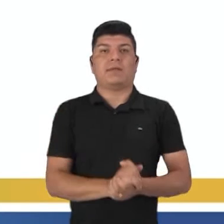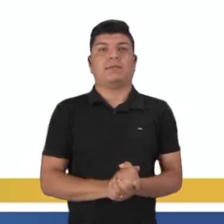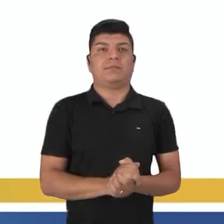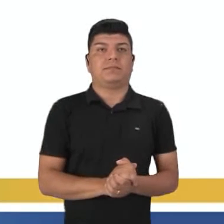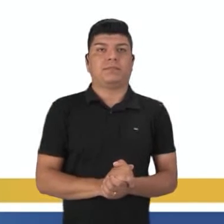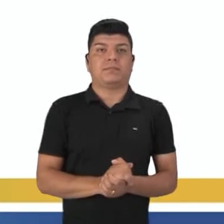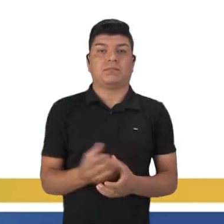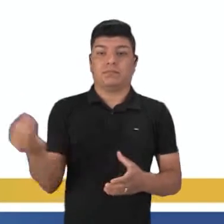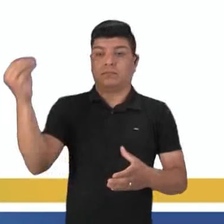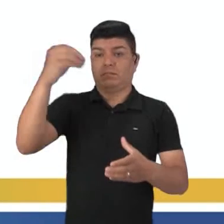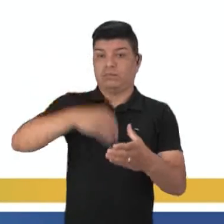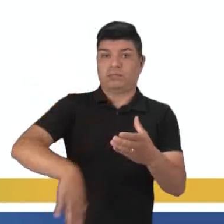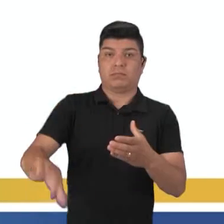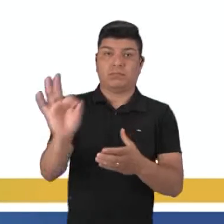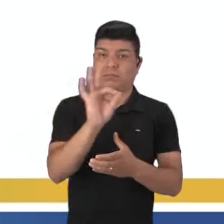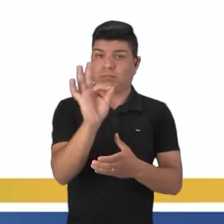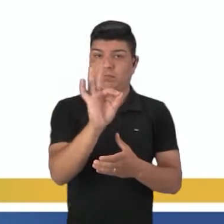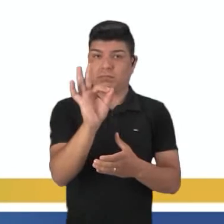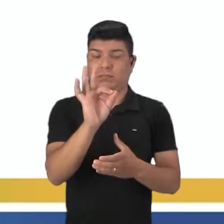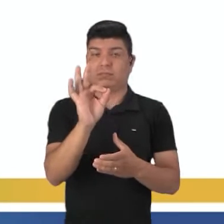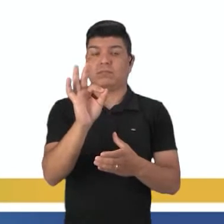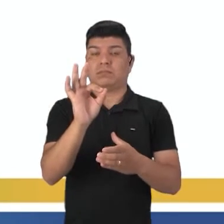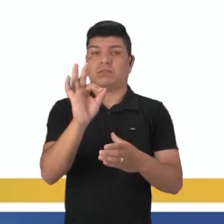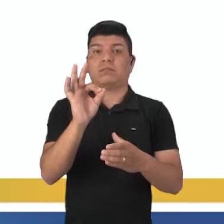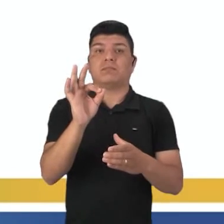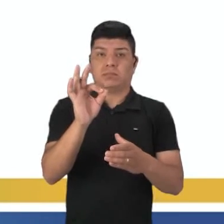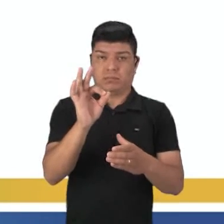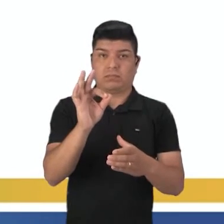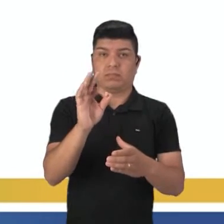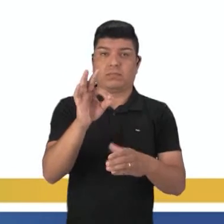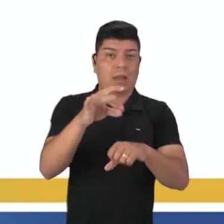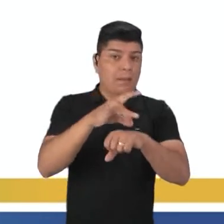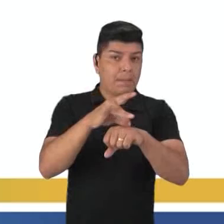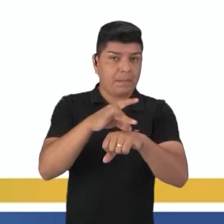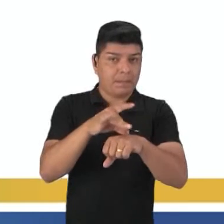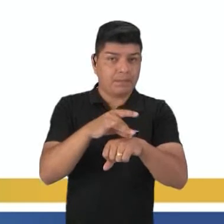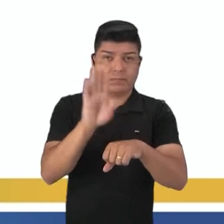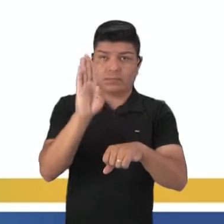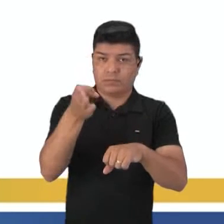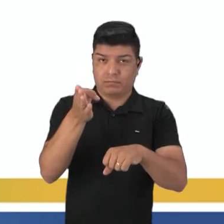E não houve reposição da mesma, né? Então, como é suposto que saiu preta